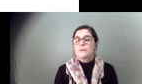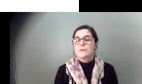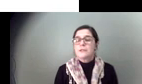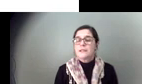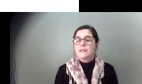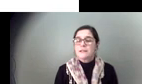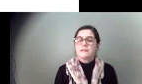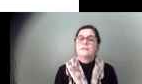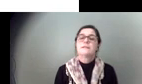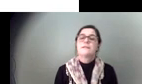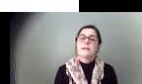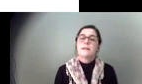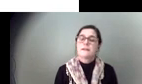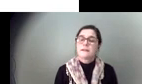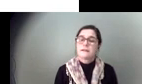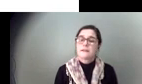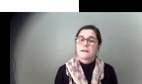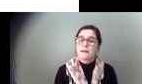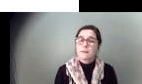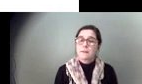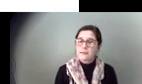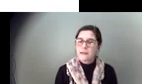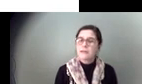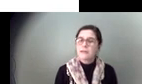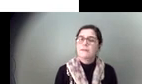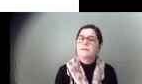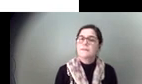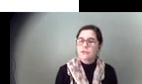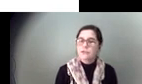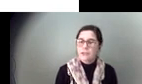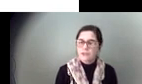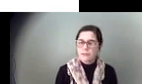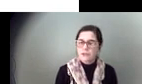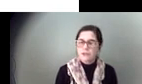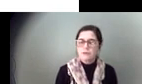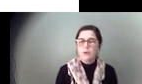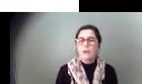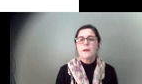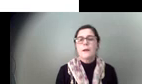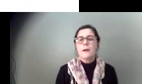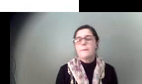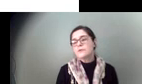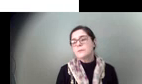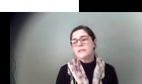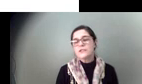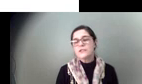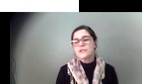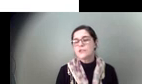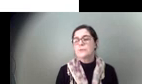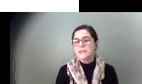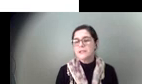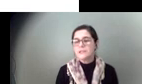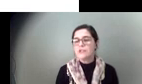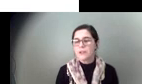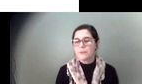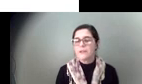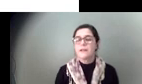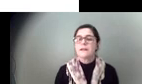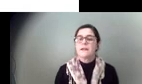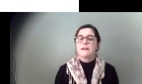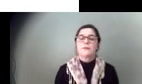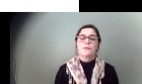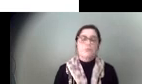trazem de uma maneira, né, a pensar diretamente na escola, mas um planejar de uma maneira